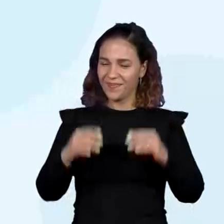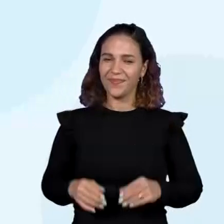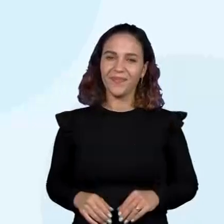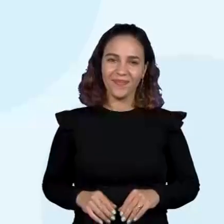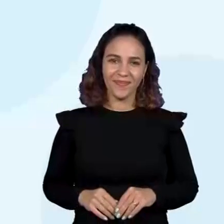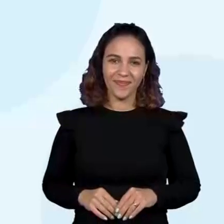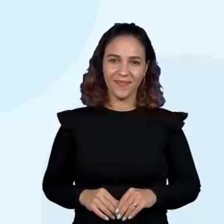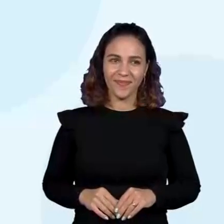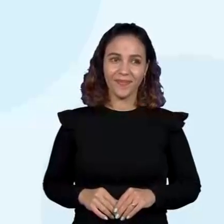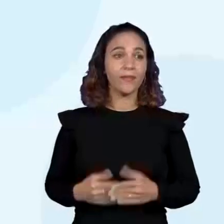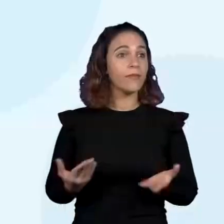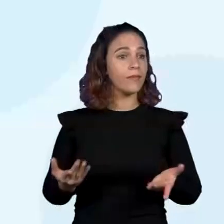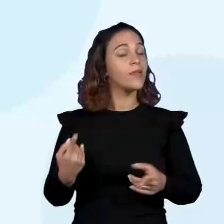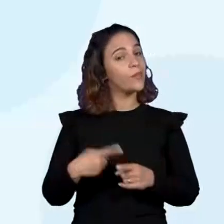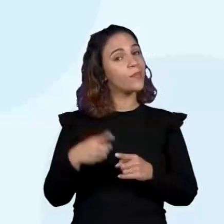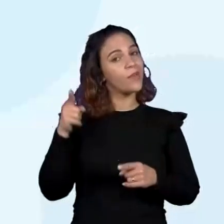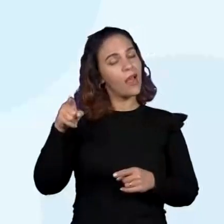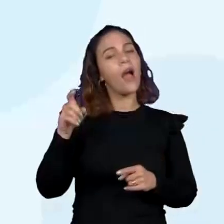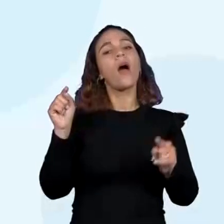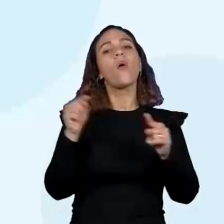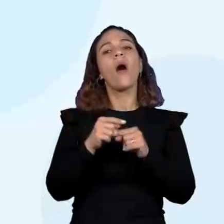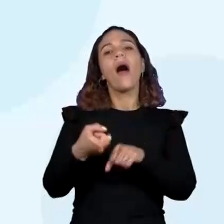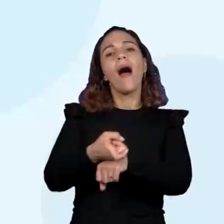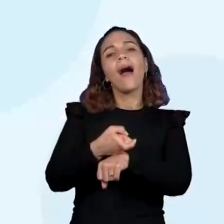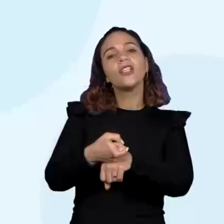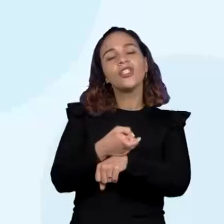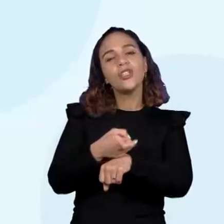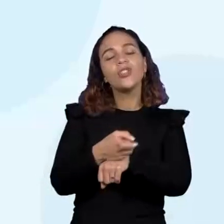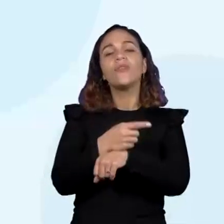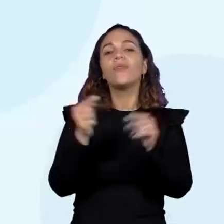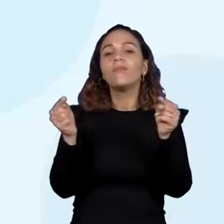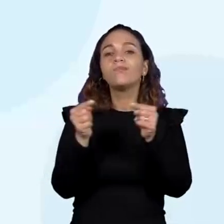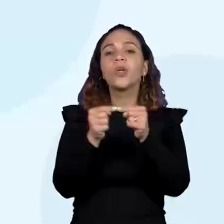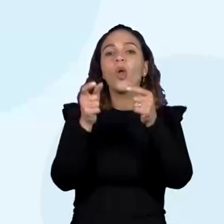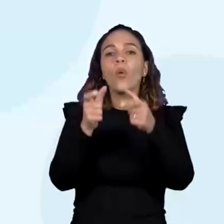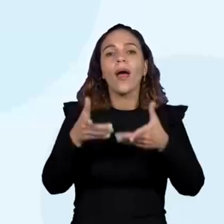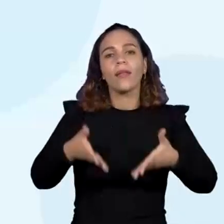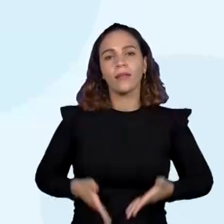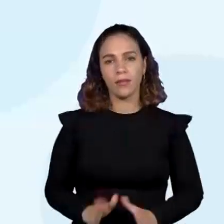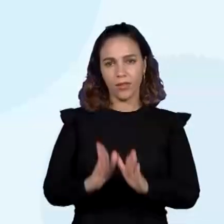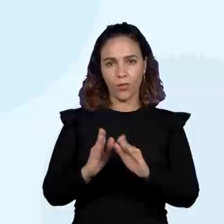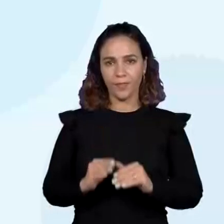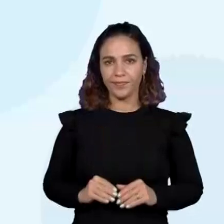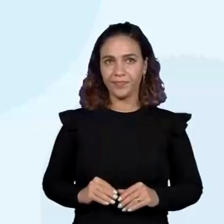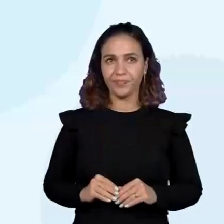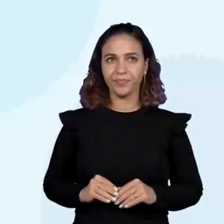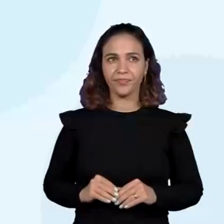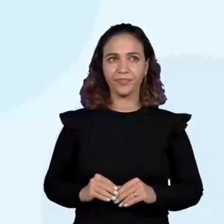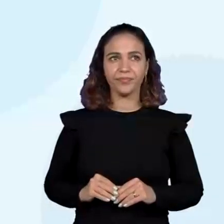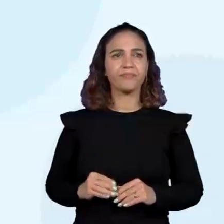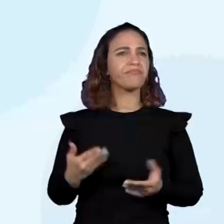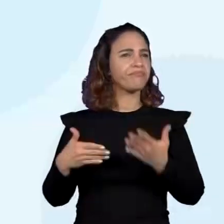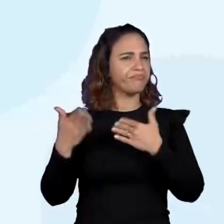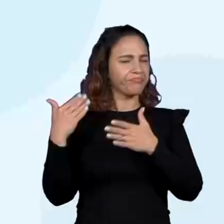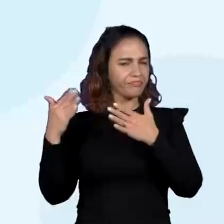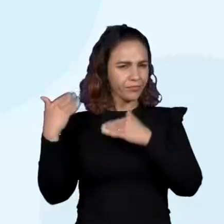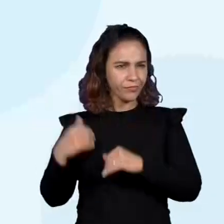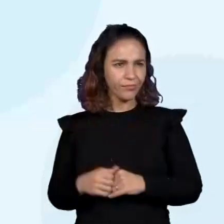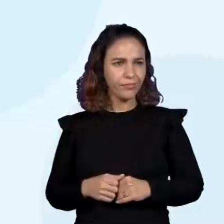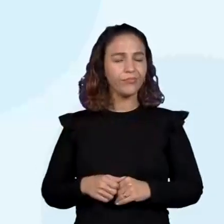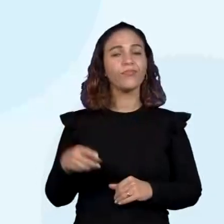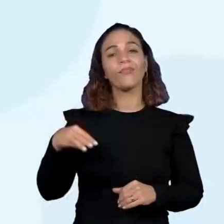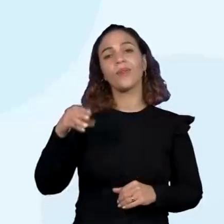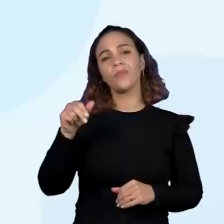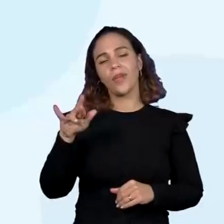S. Porque é o adjetivo pátrio, né? Adjetivo de origem. Outro dia, Maria e